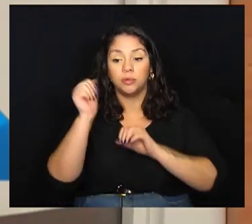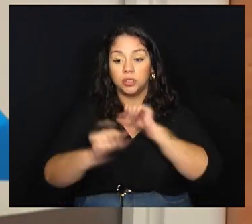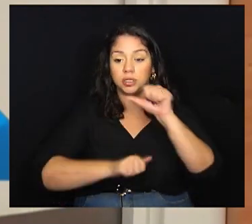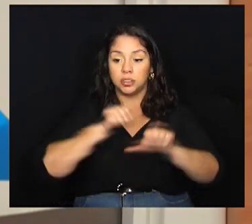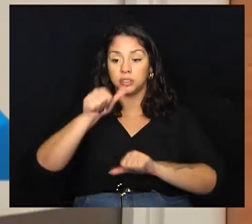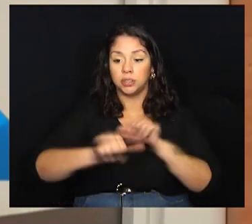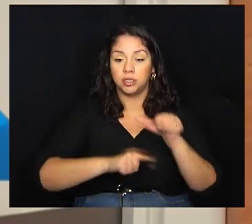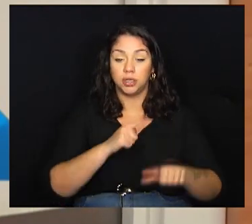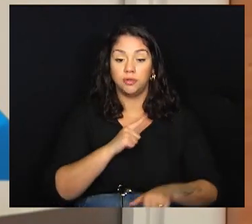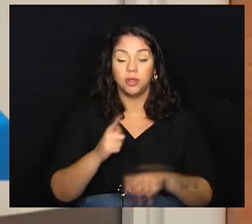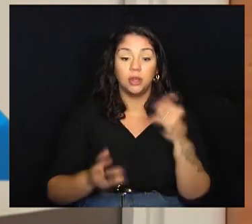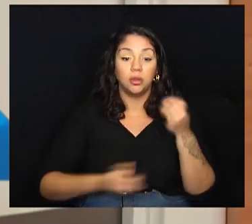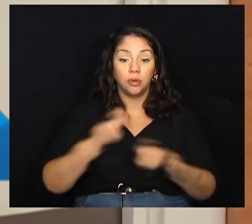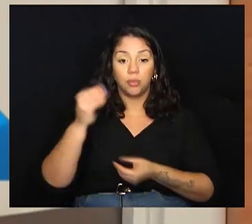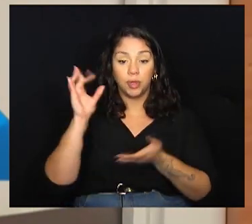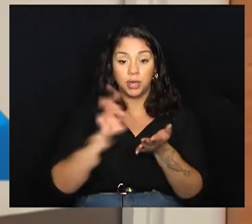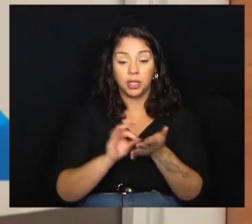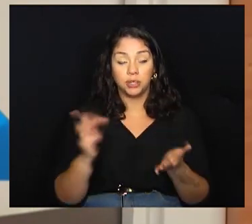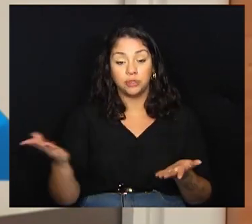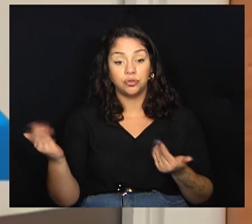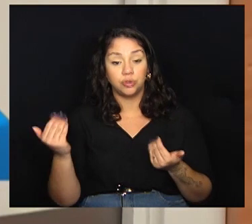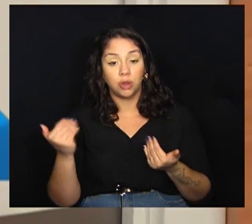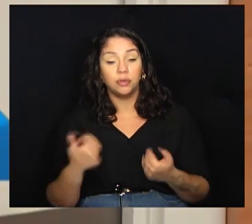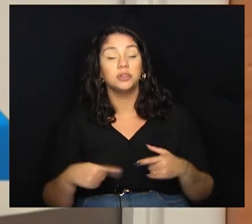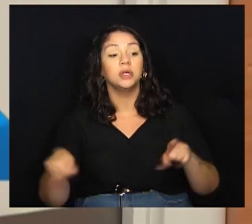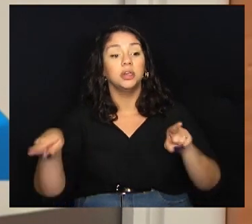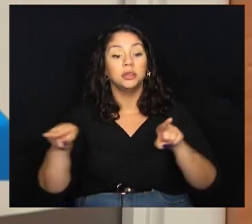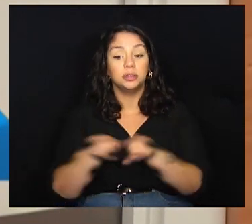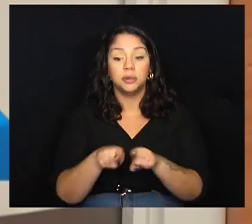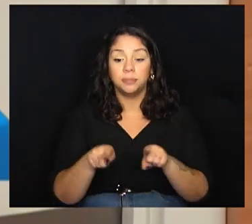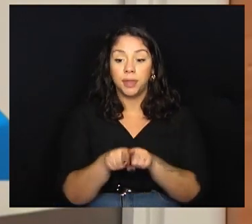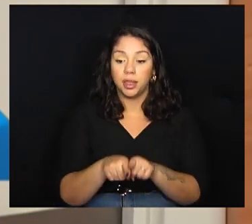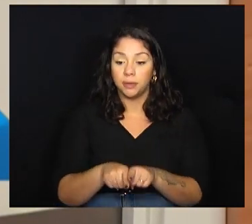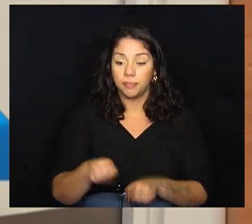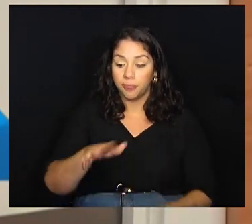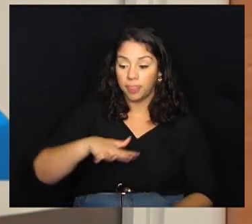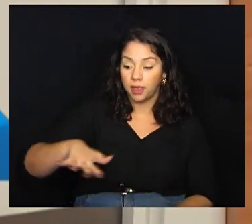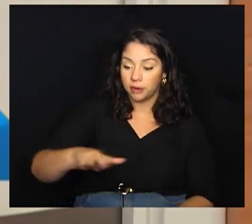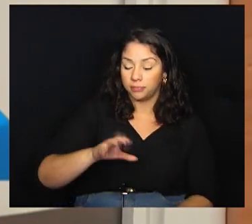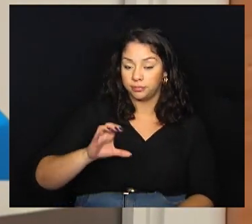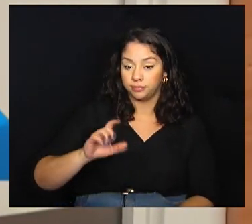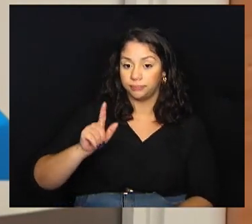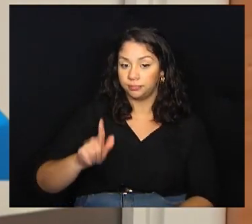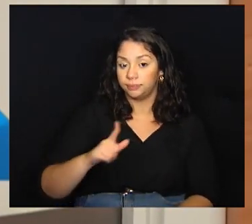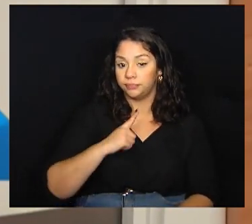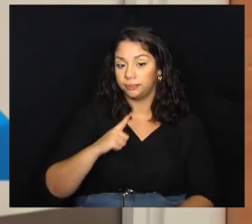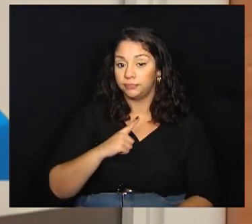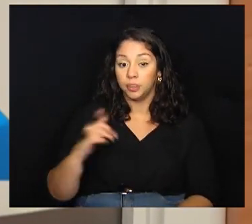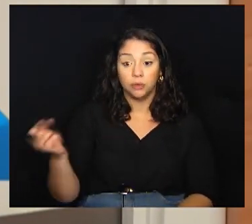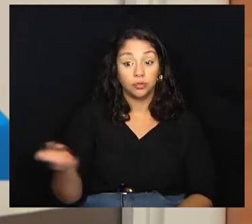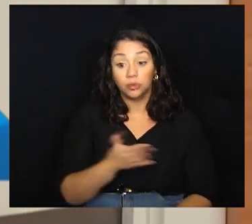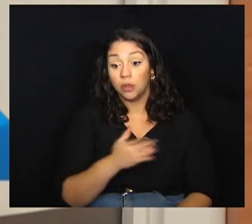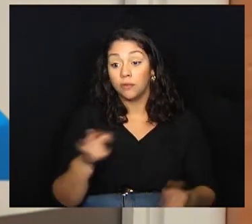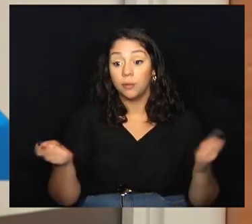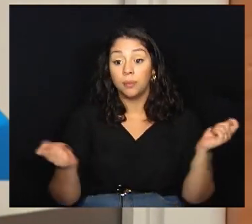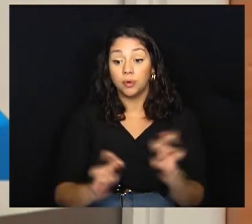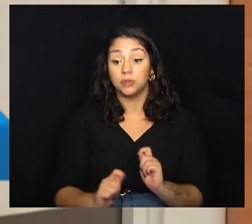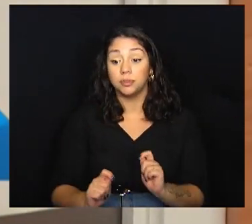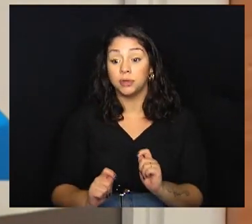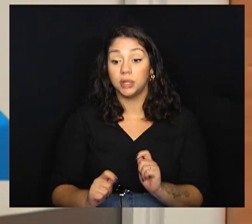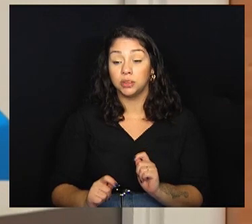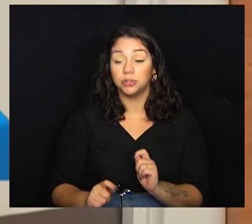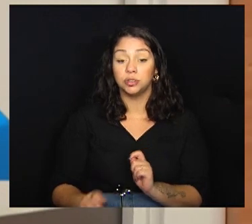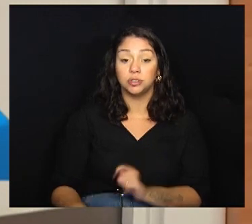na realidade de muitos jovens, com a ida para a região do Campo Grande. Acho que trouxe uma nova possibilidade